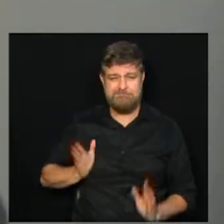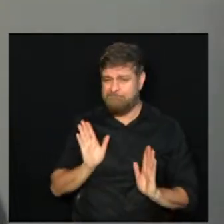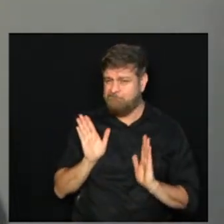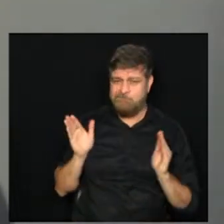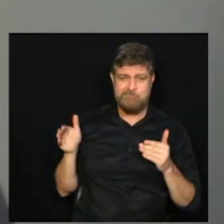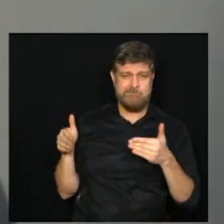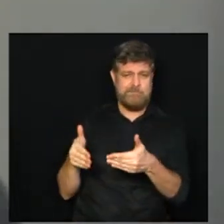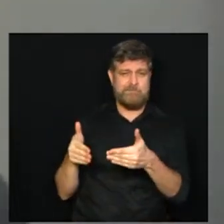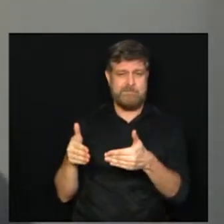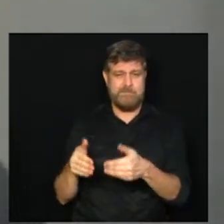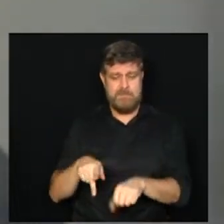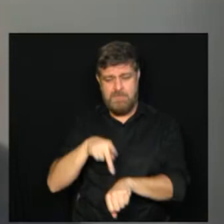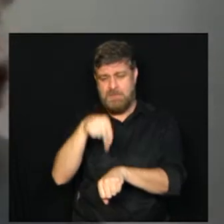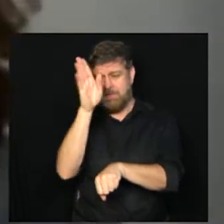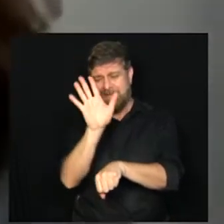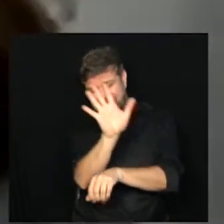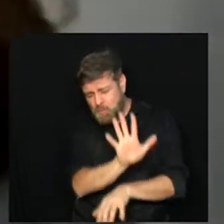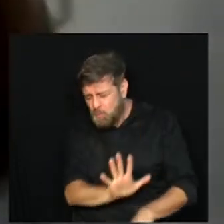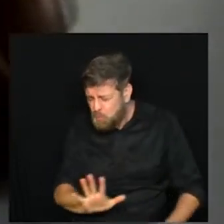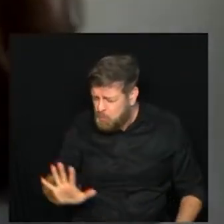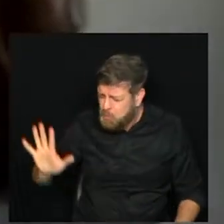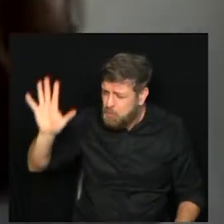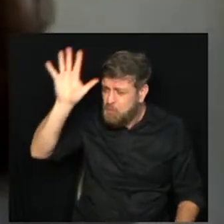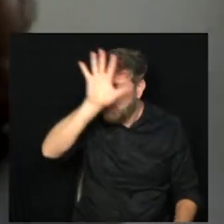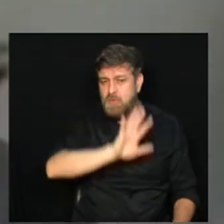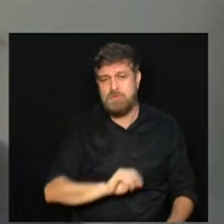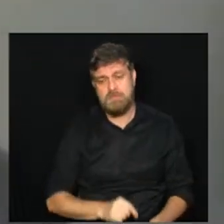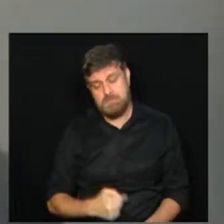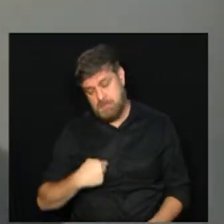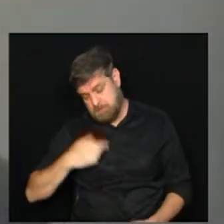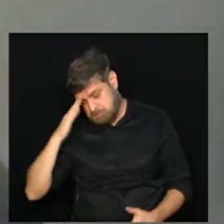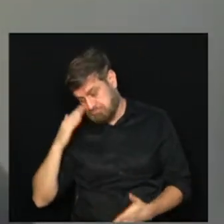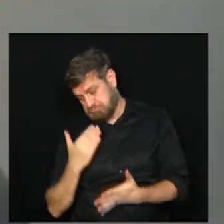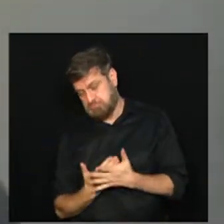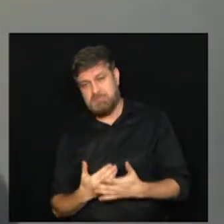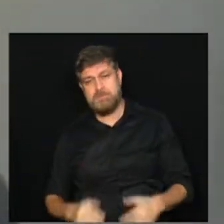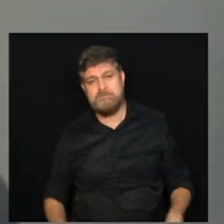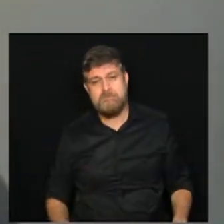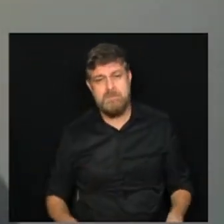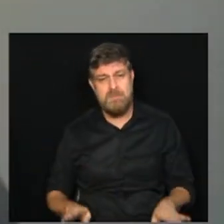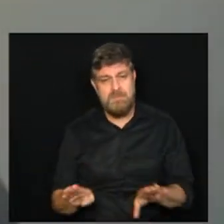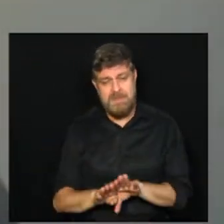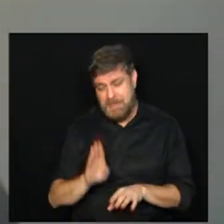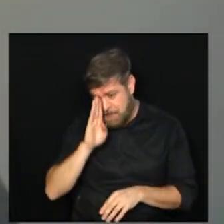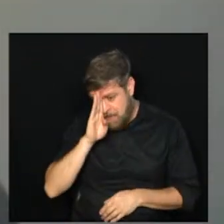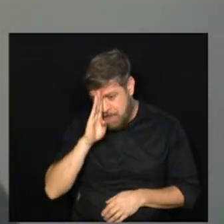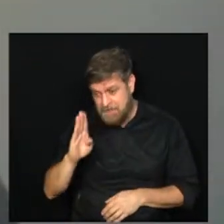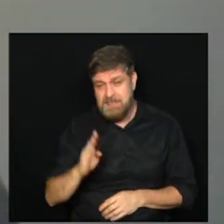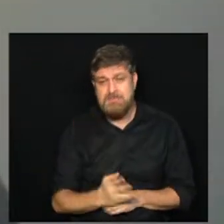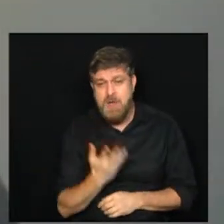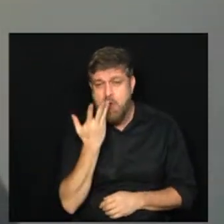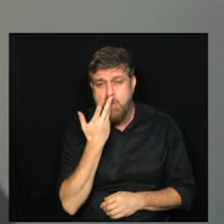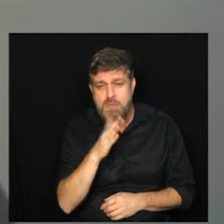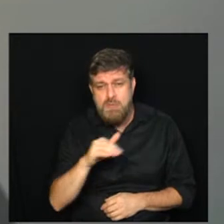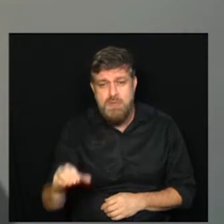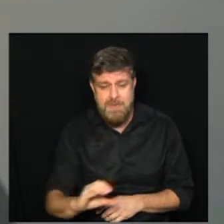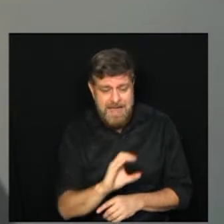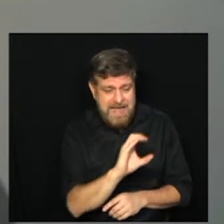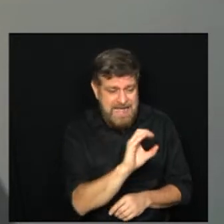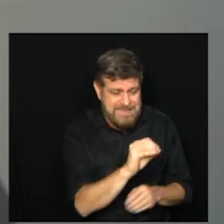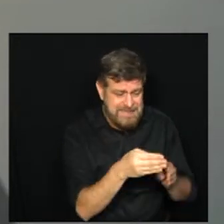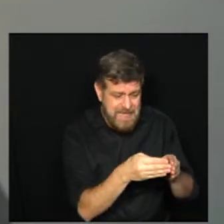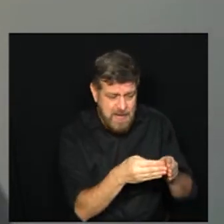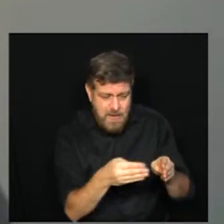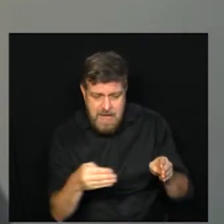todo o país, eu acredito, né? E principalmente com olhar na primeira infância, do 0 aos 6 anos, para a